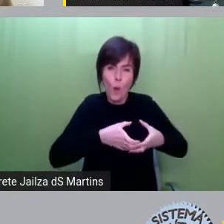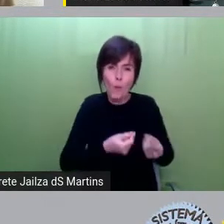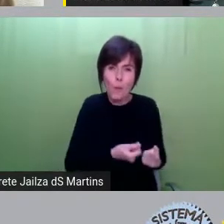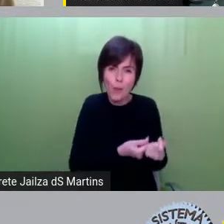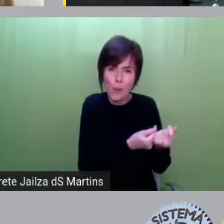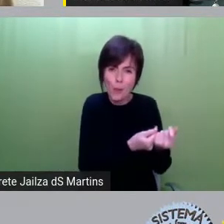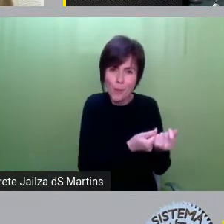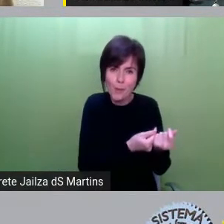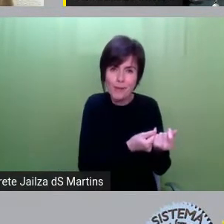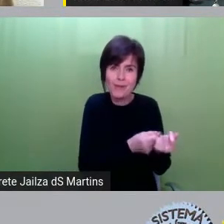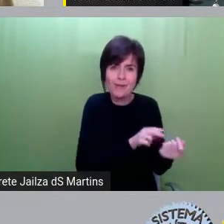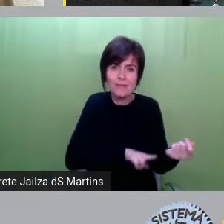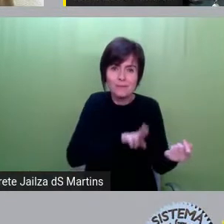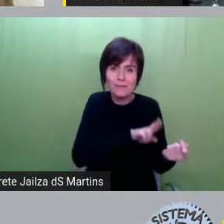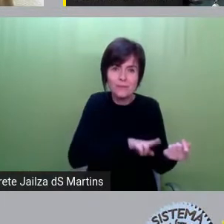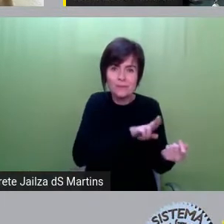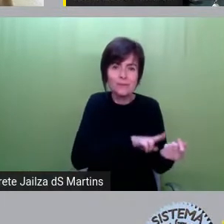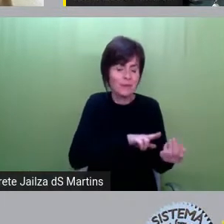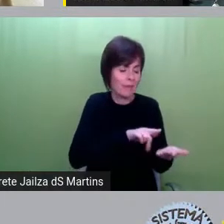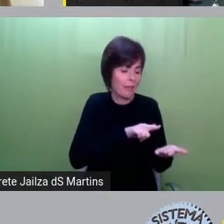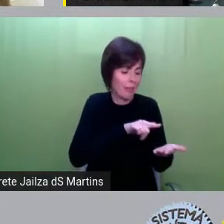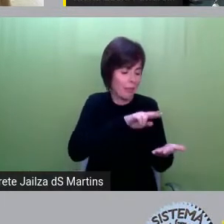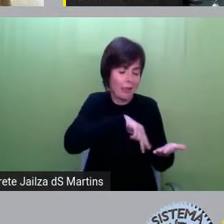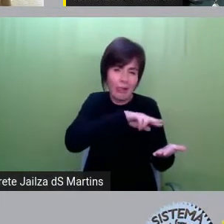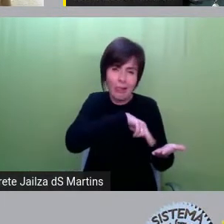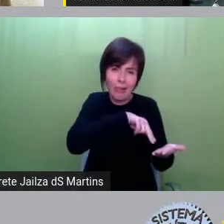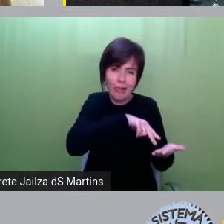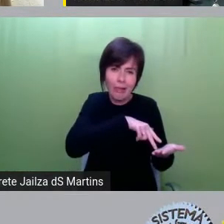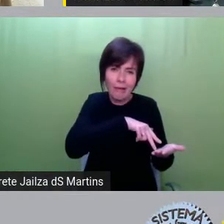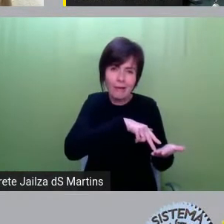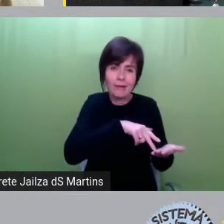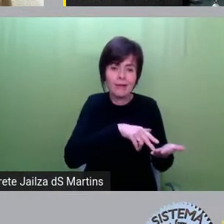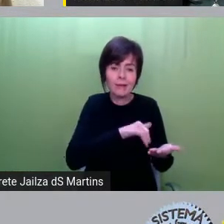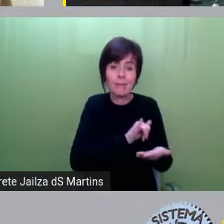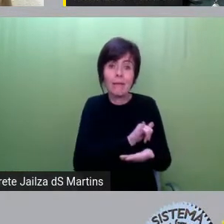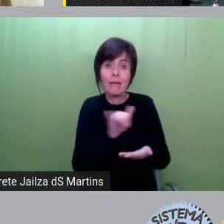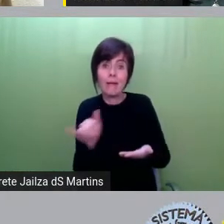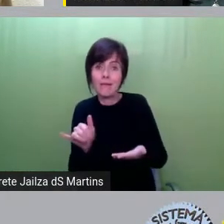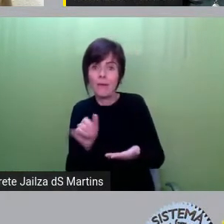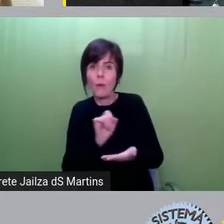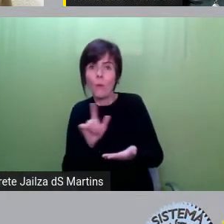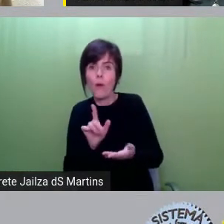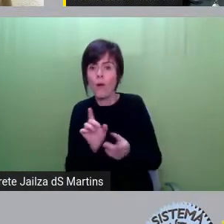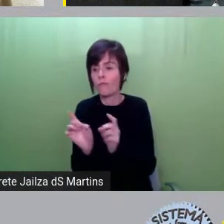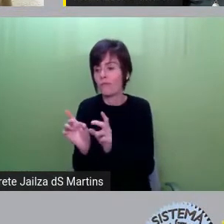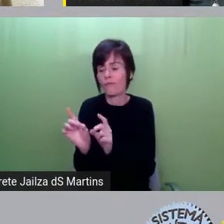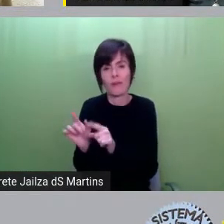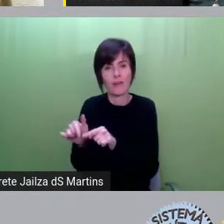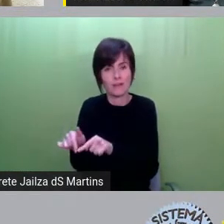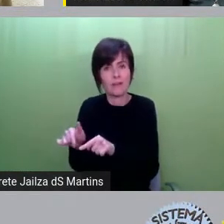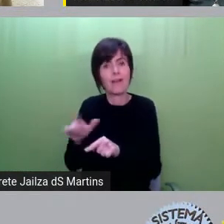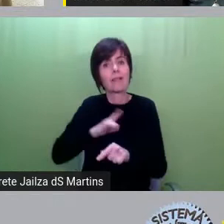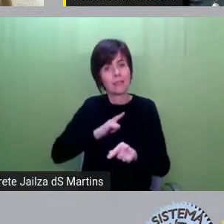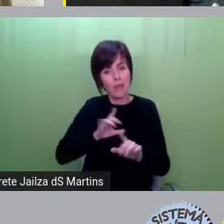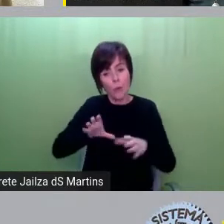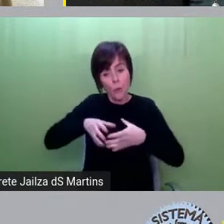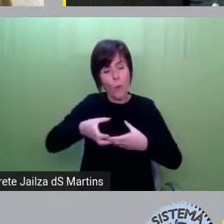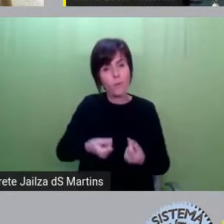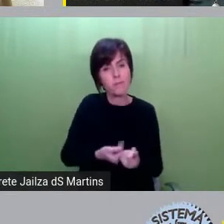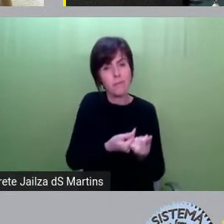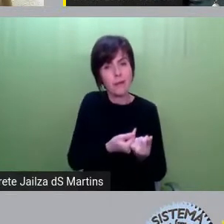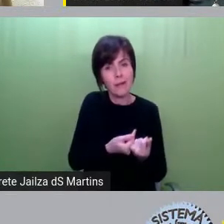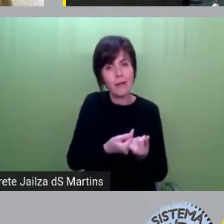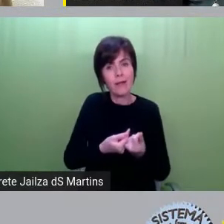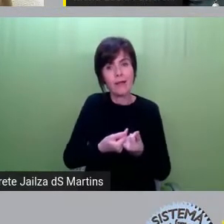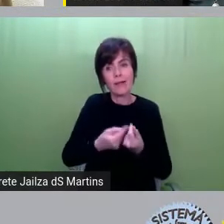manuais de microeconomia, que a teoria de determinação dos preços em um mercado concorrencial não